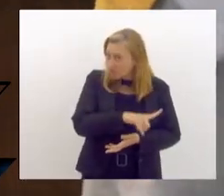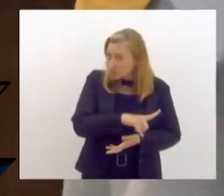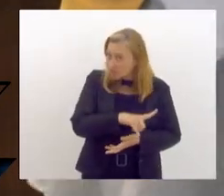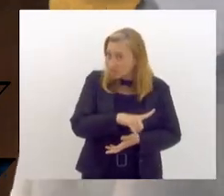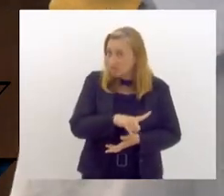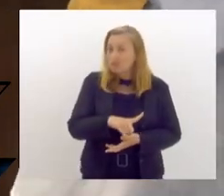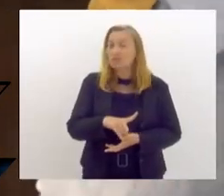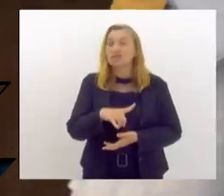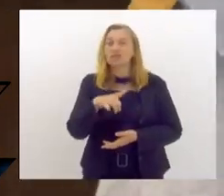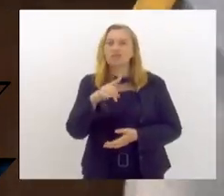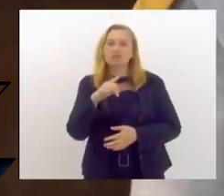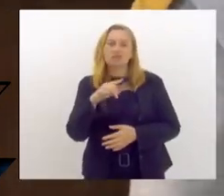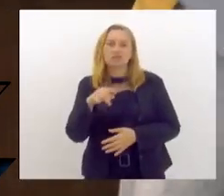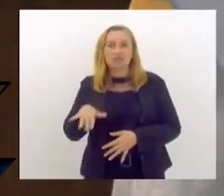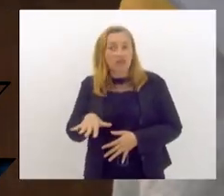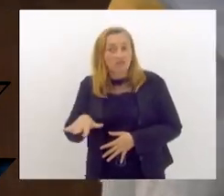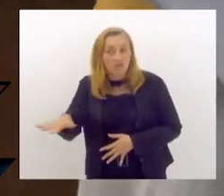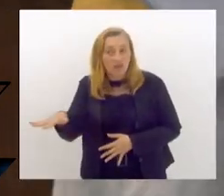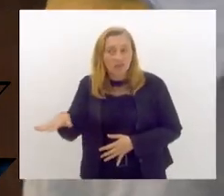da favela.